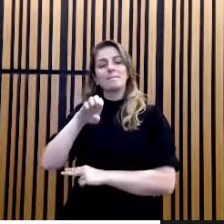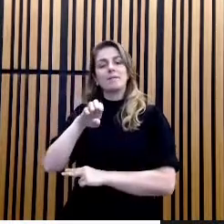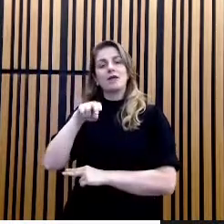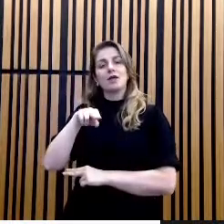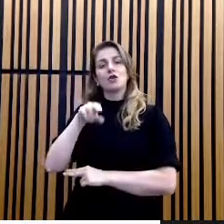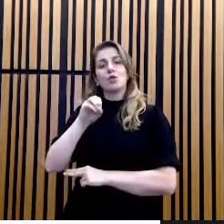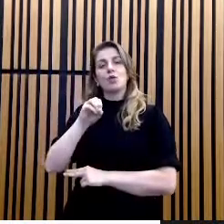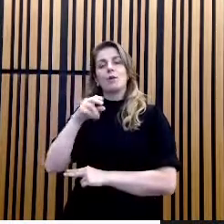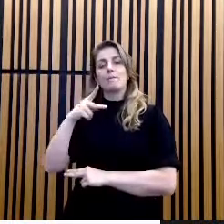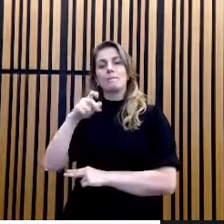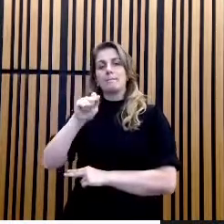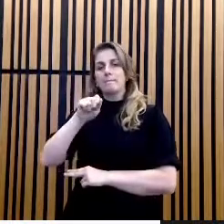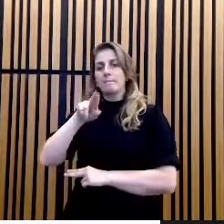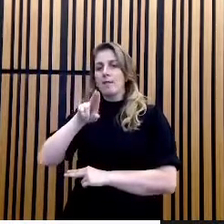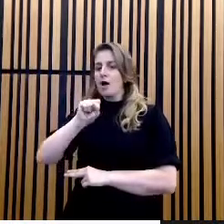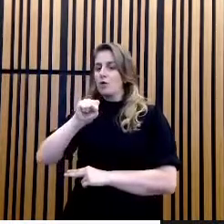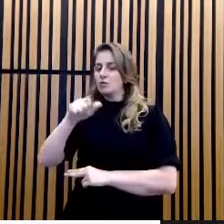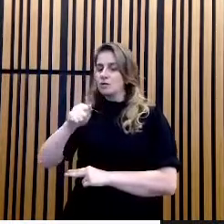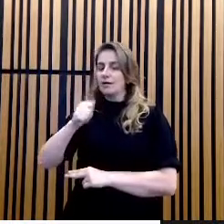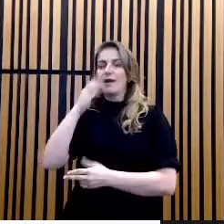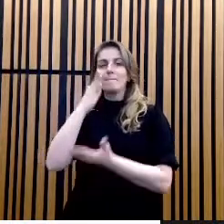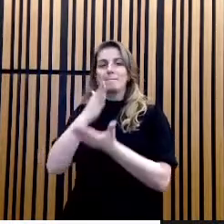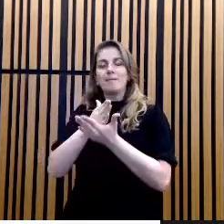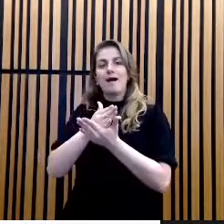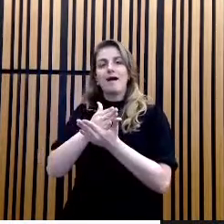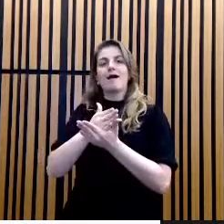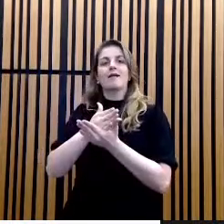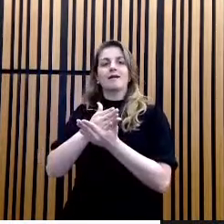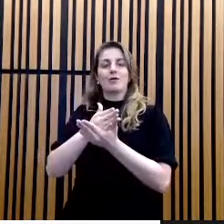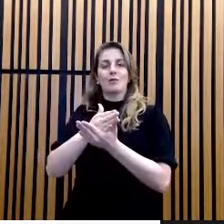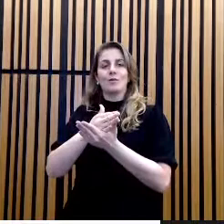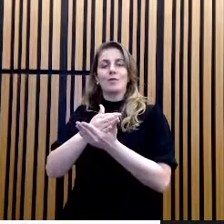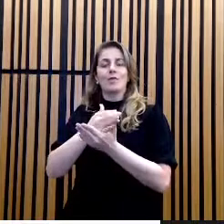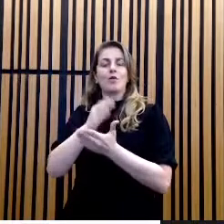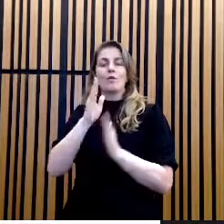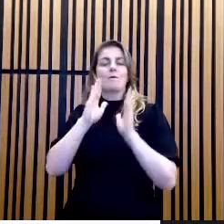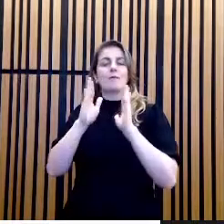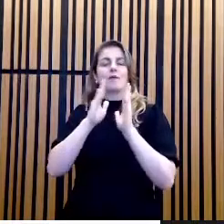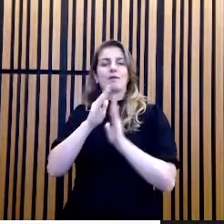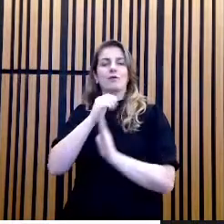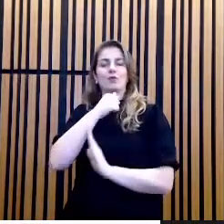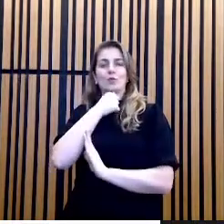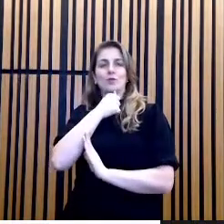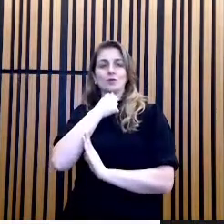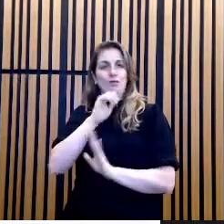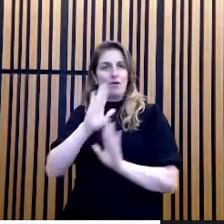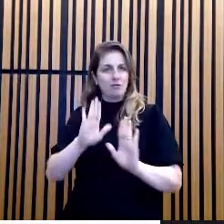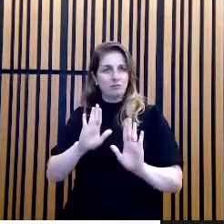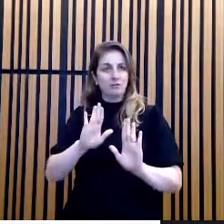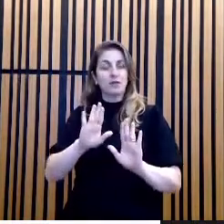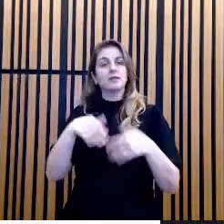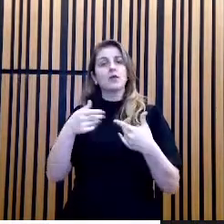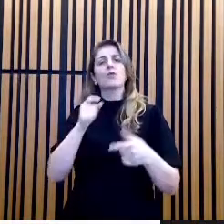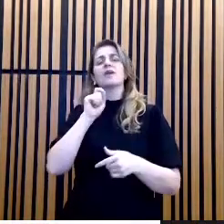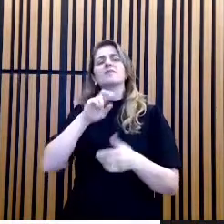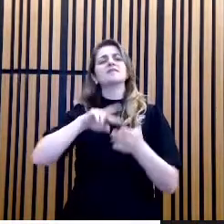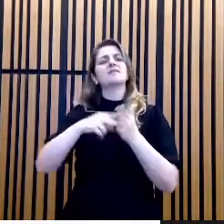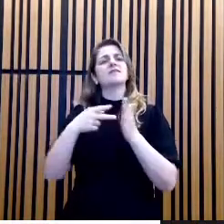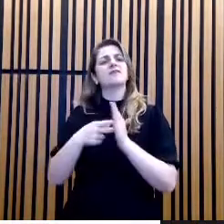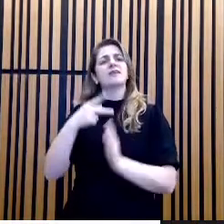muito diferente do que nós somos, que não nos representa. Vamos lá. Então, quem são as